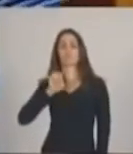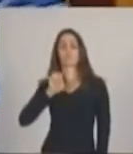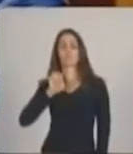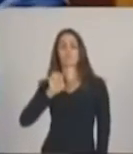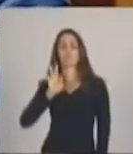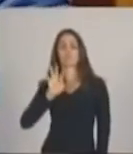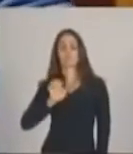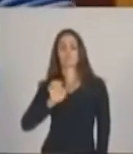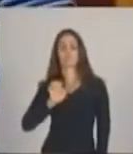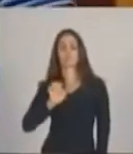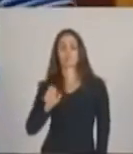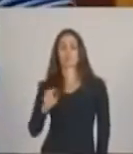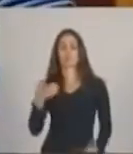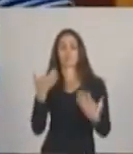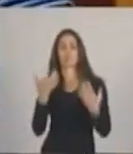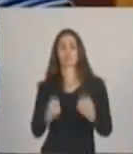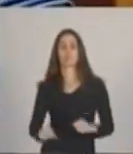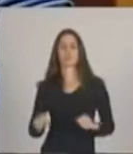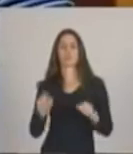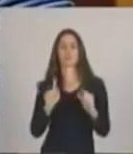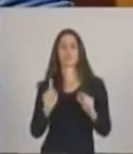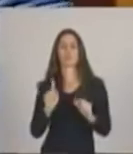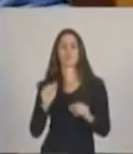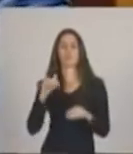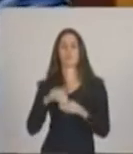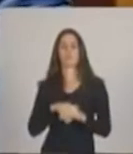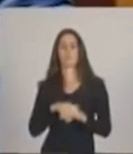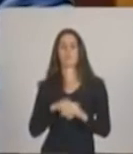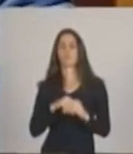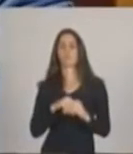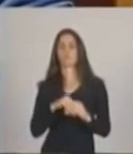Voto contrária, deputado Marcos Garcia.